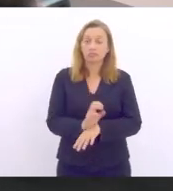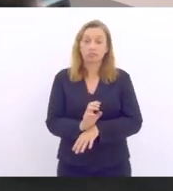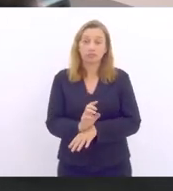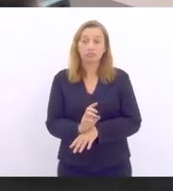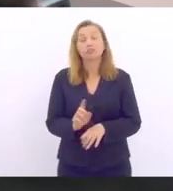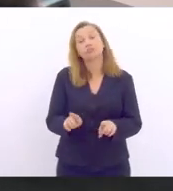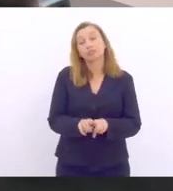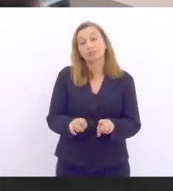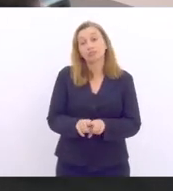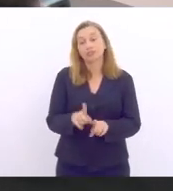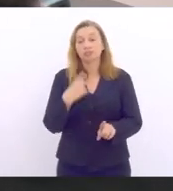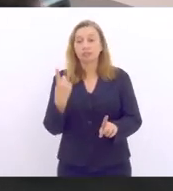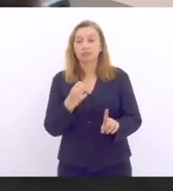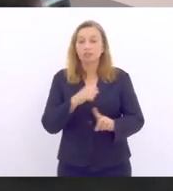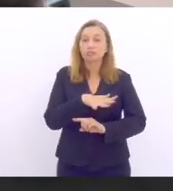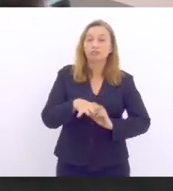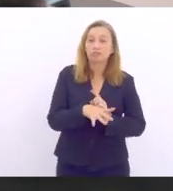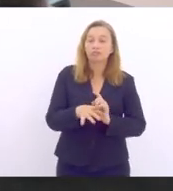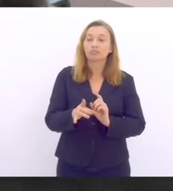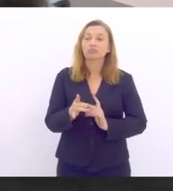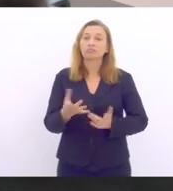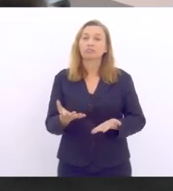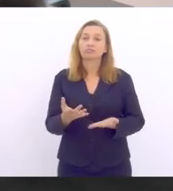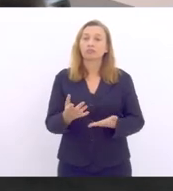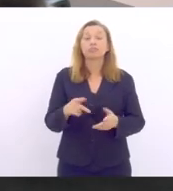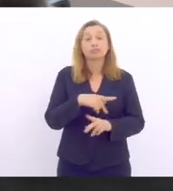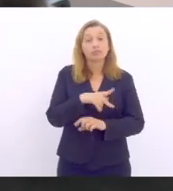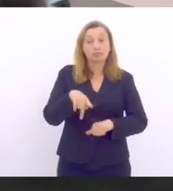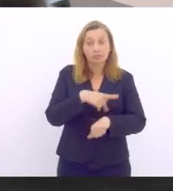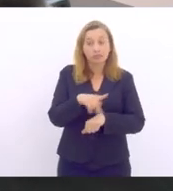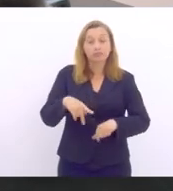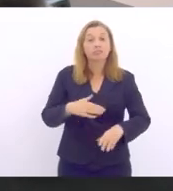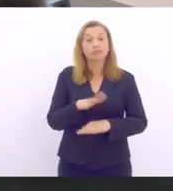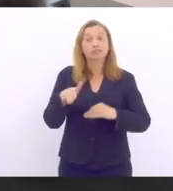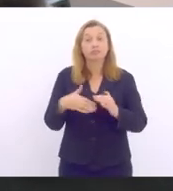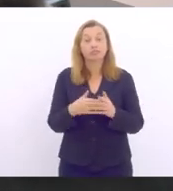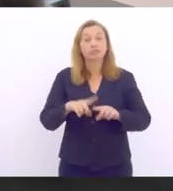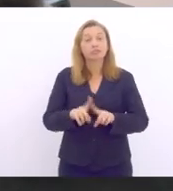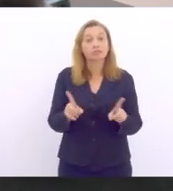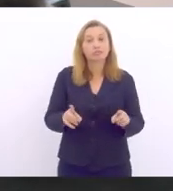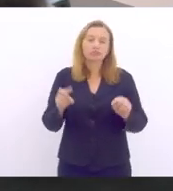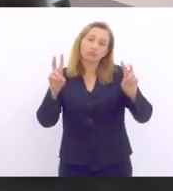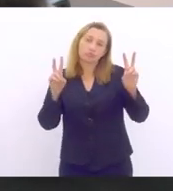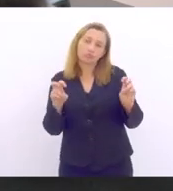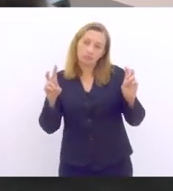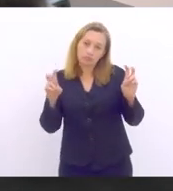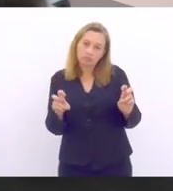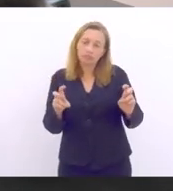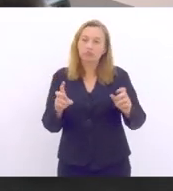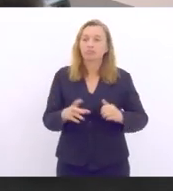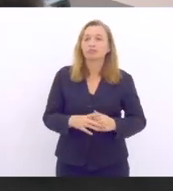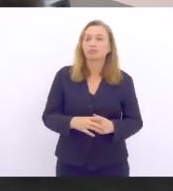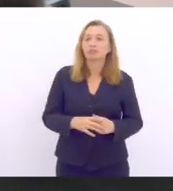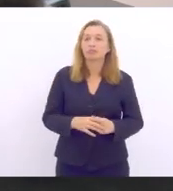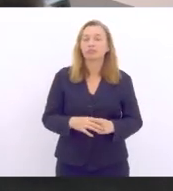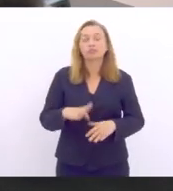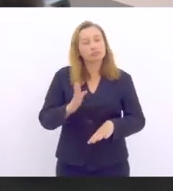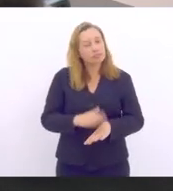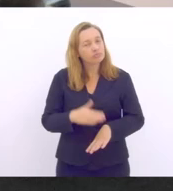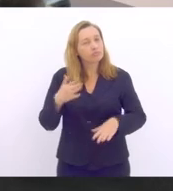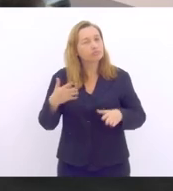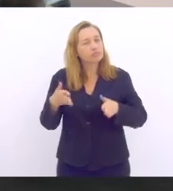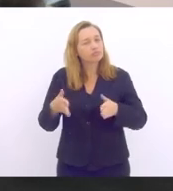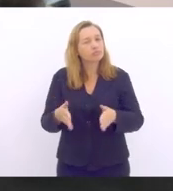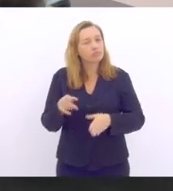nossa cidade. É uma questão que assola o país inteiro, mas que tem questões mais específicas